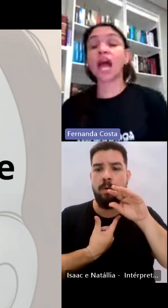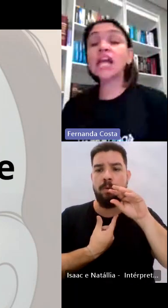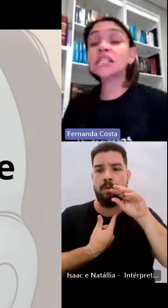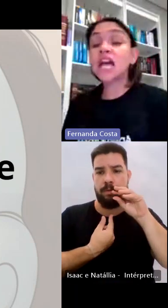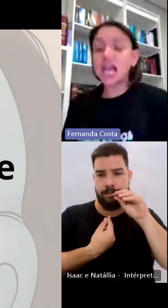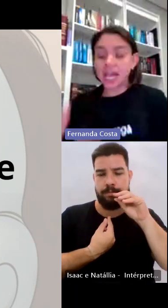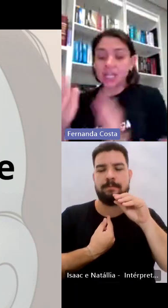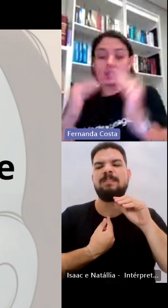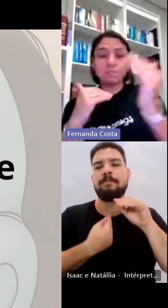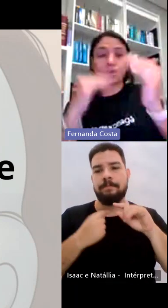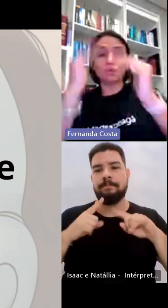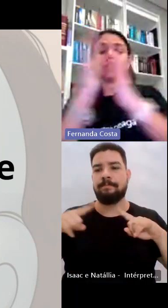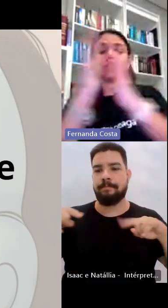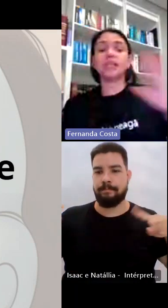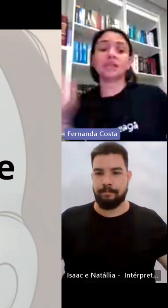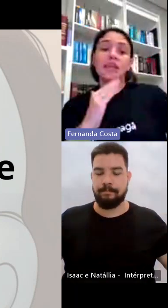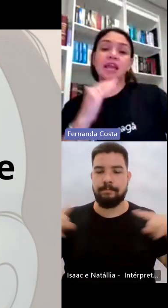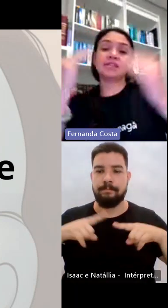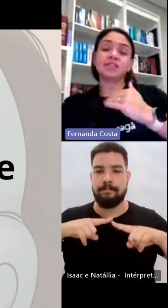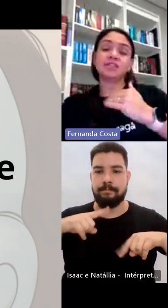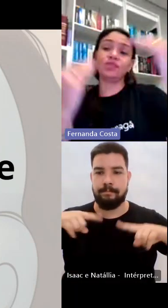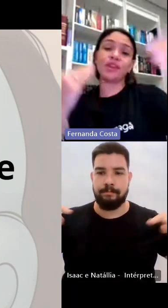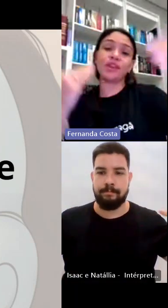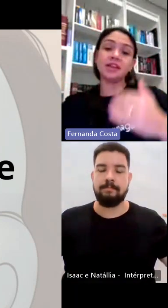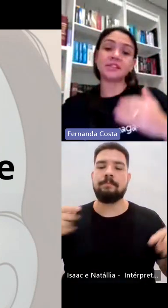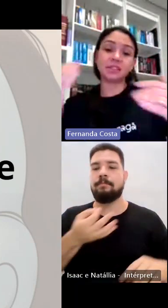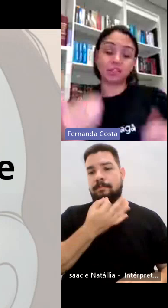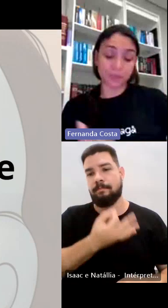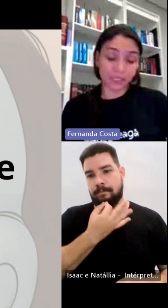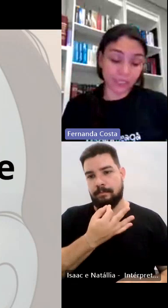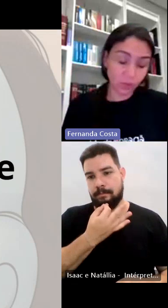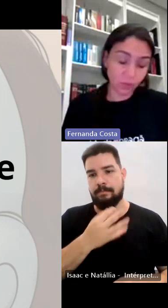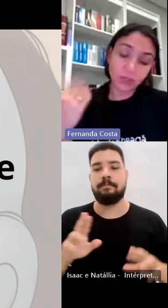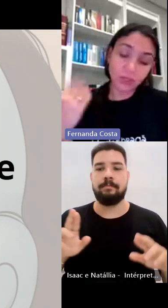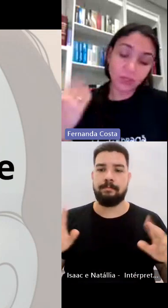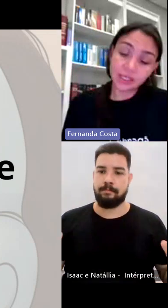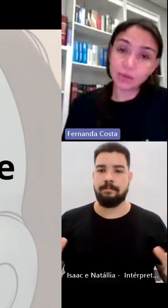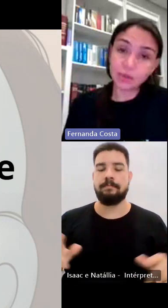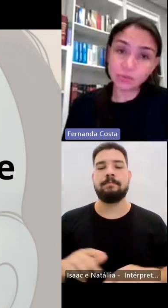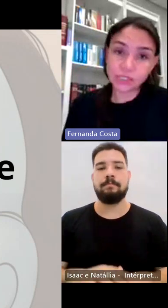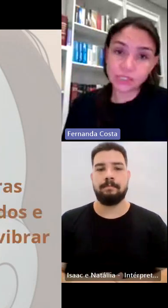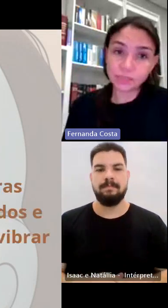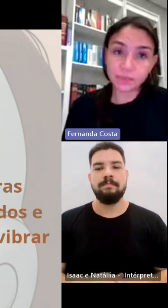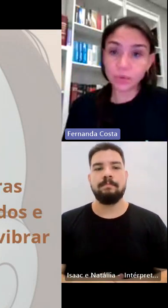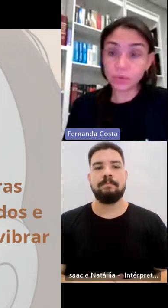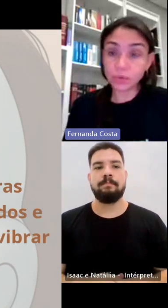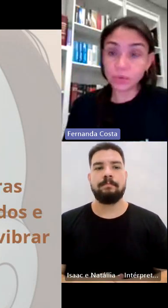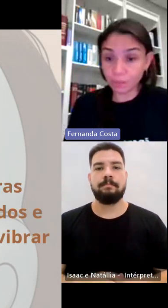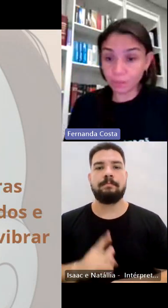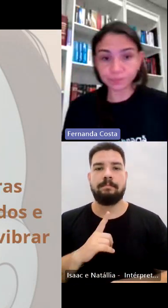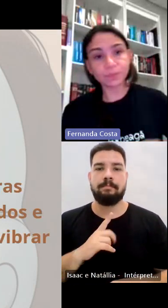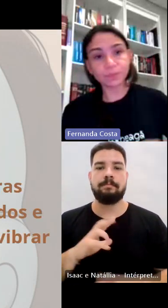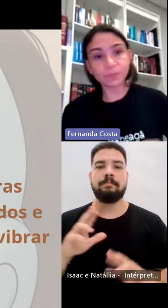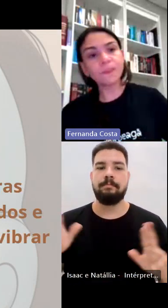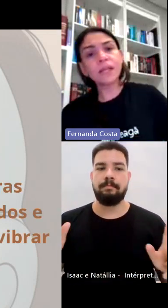cordas vocais, elas produzem essa diferença de pressão que produz o